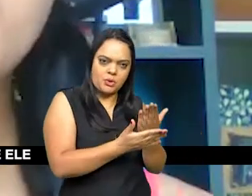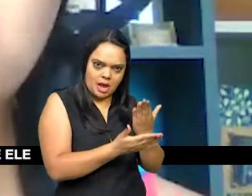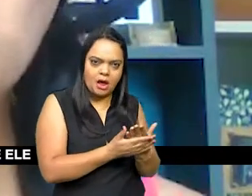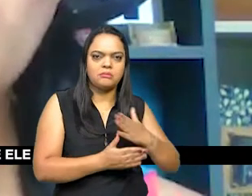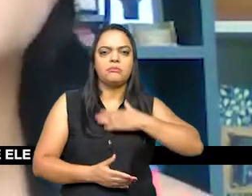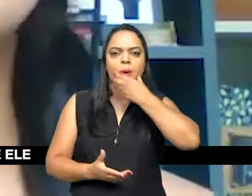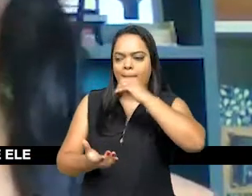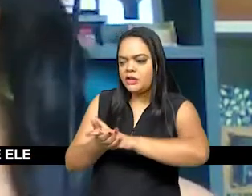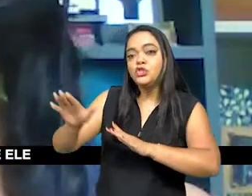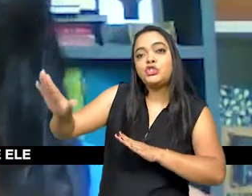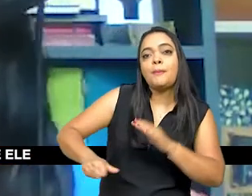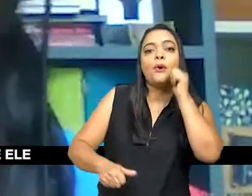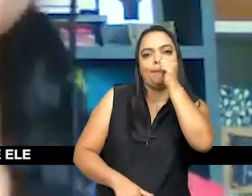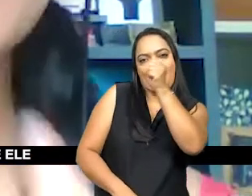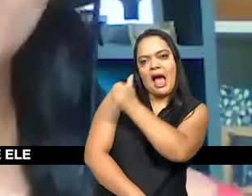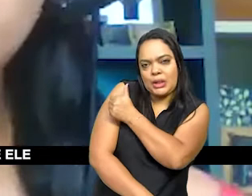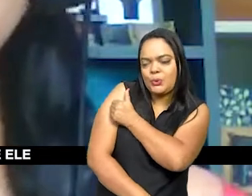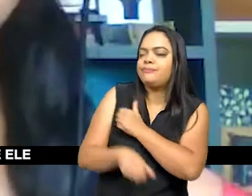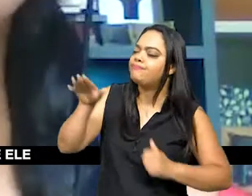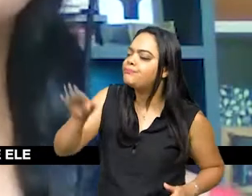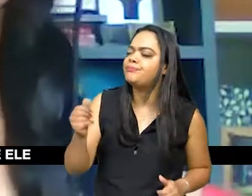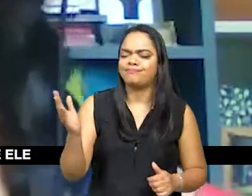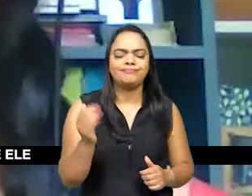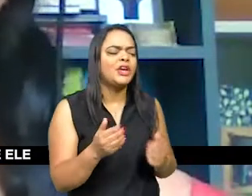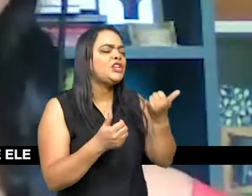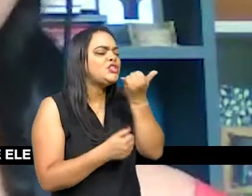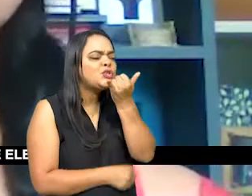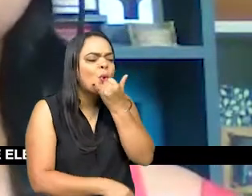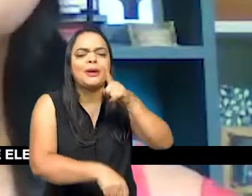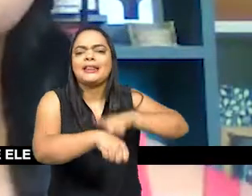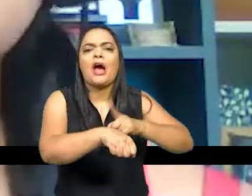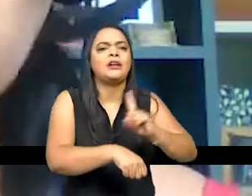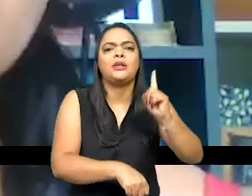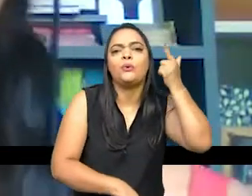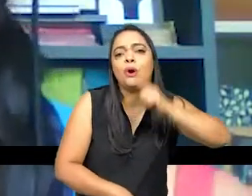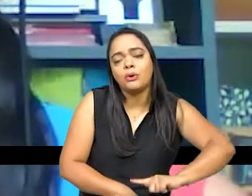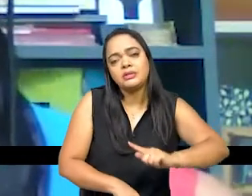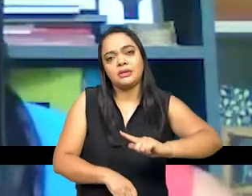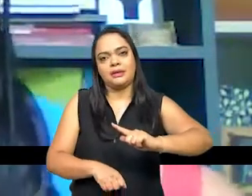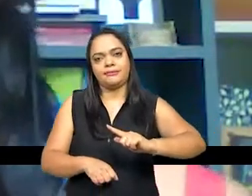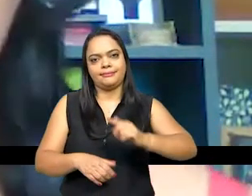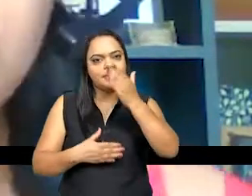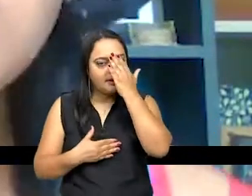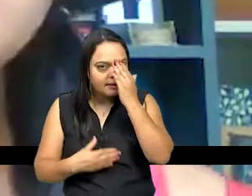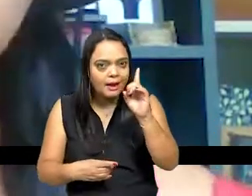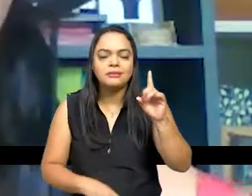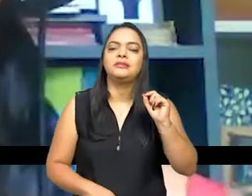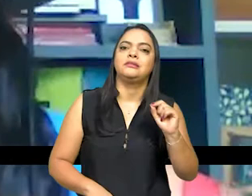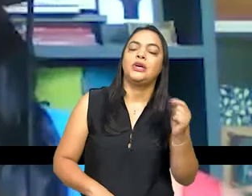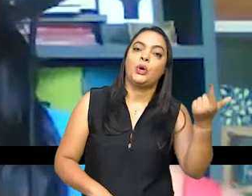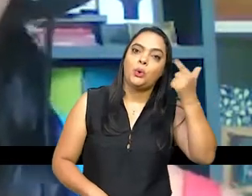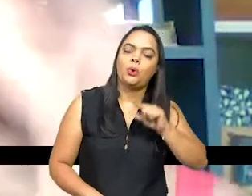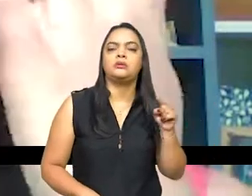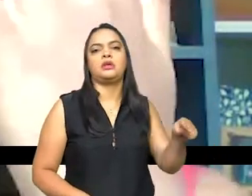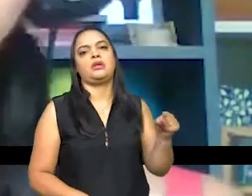E conversou com ela e disse, né, desculpa, na hora eu não consegui. Então, assim, ainda bem que ele se deu conta e não deixou aquilo passar